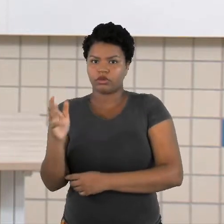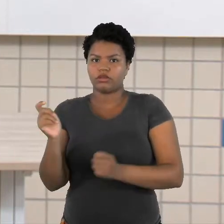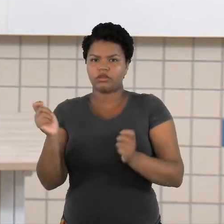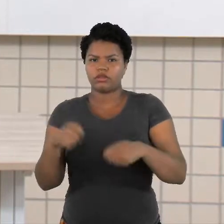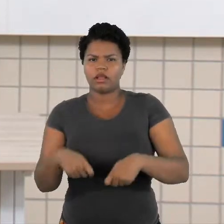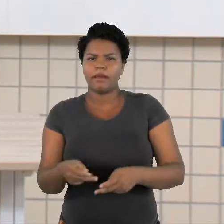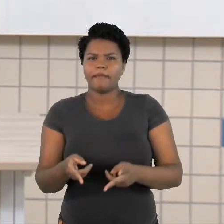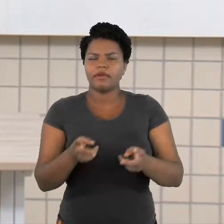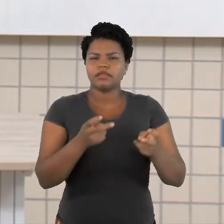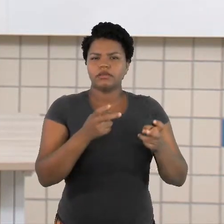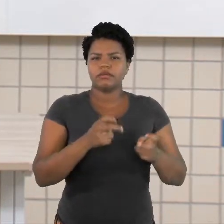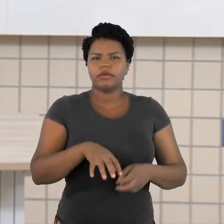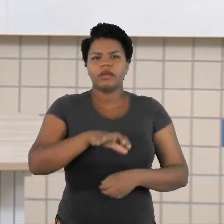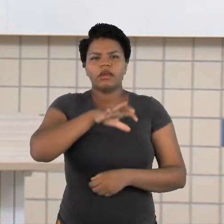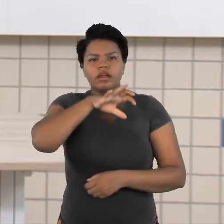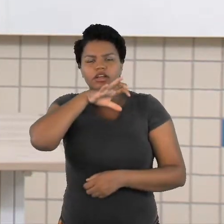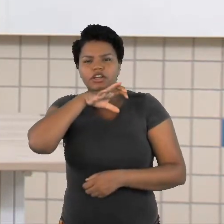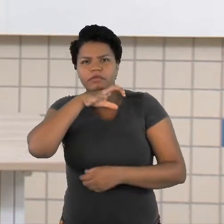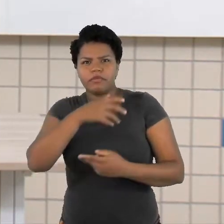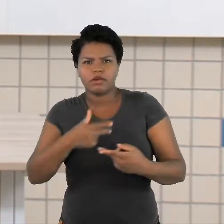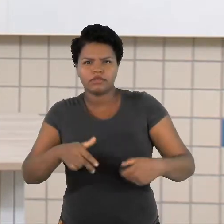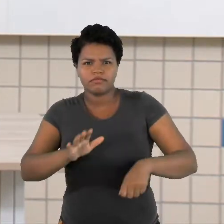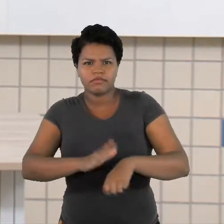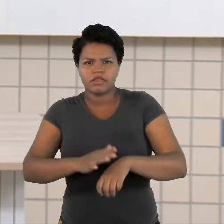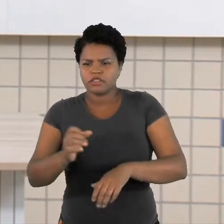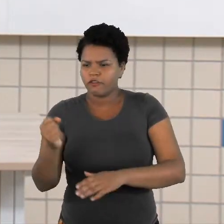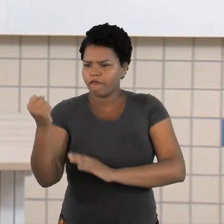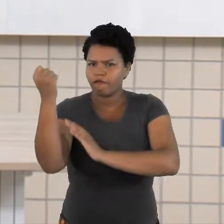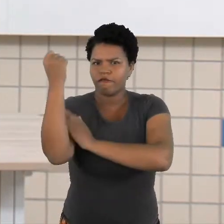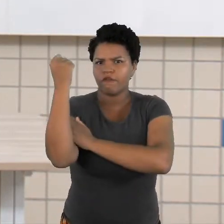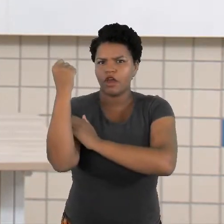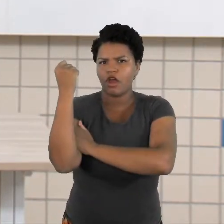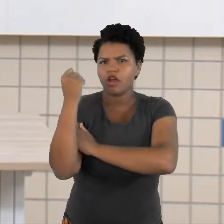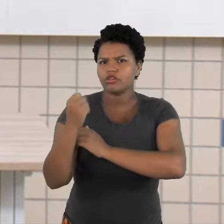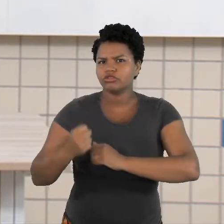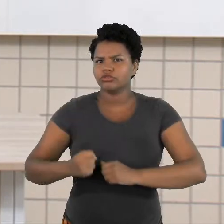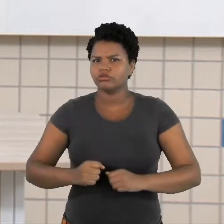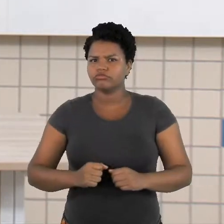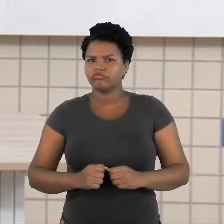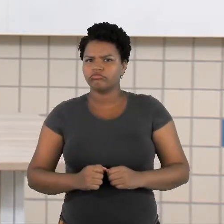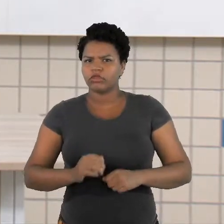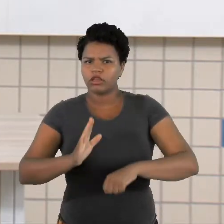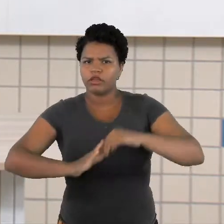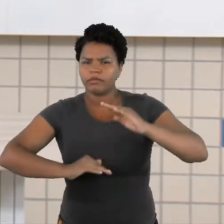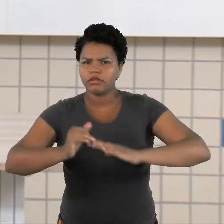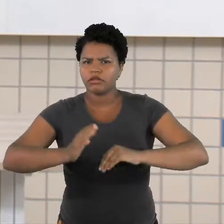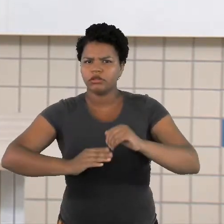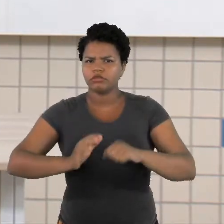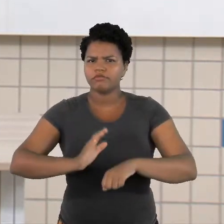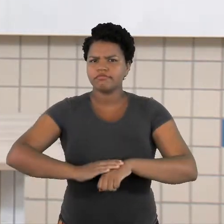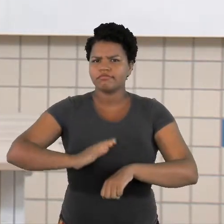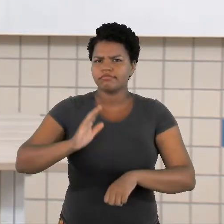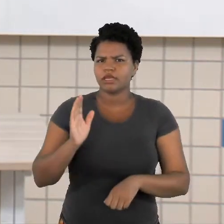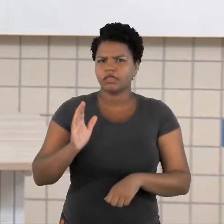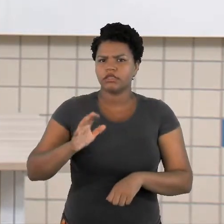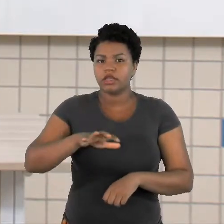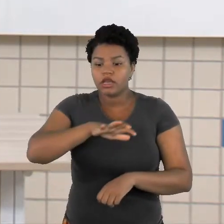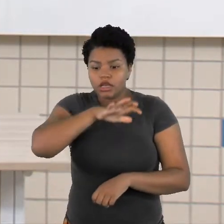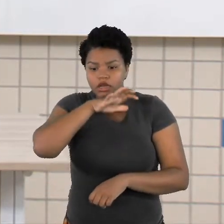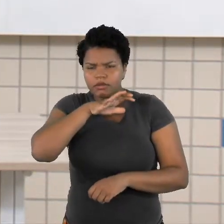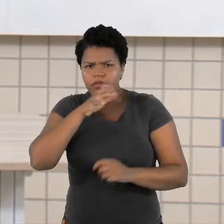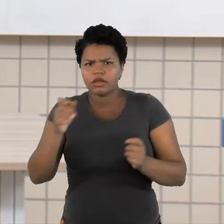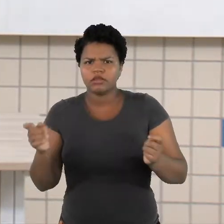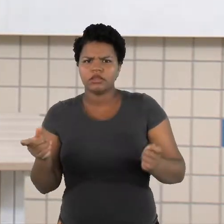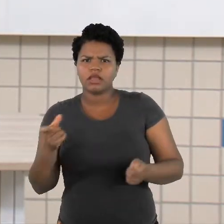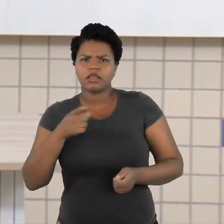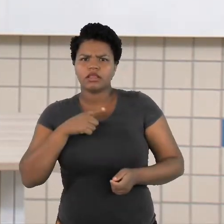aqueles animais mais fortes, aqueles animais com maior habilidade, aqueles animais que possuem